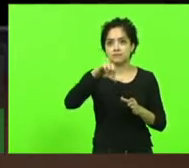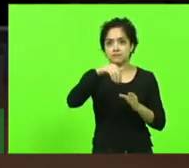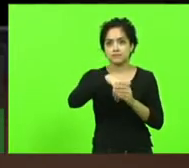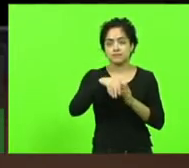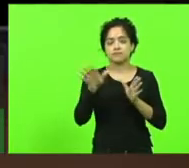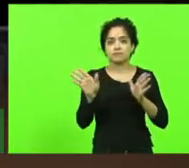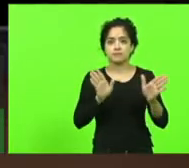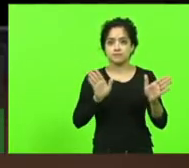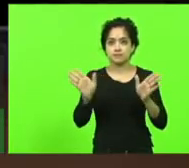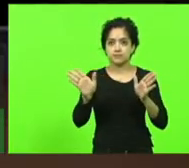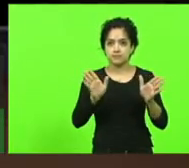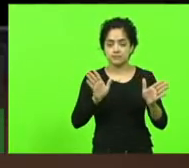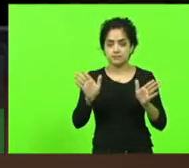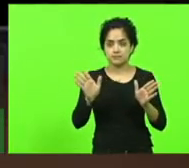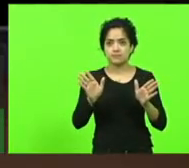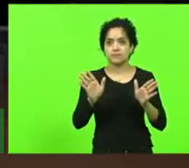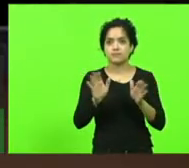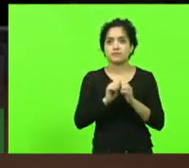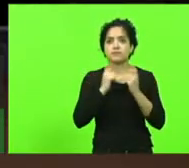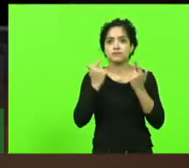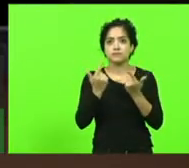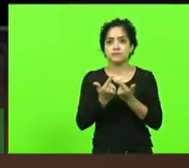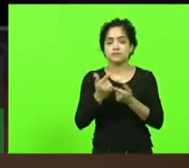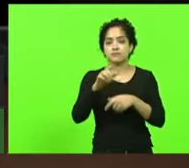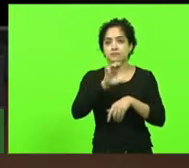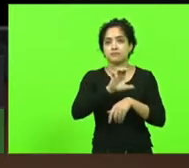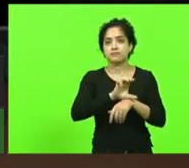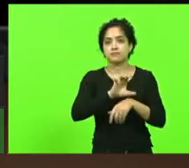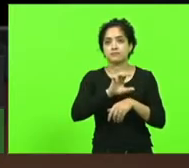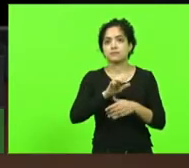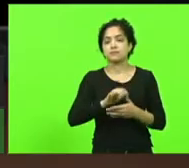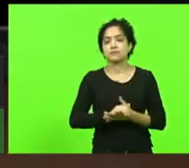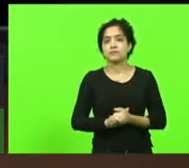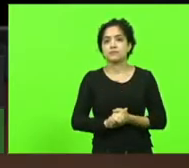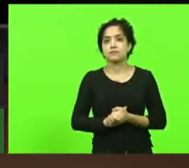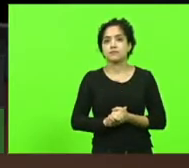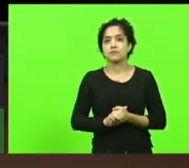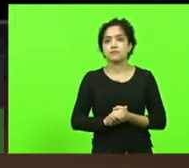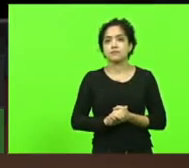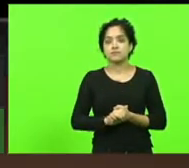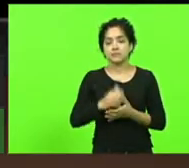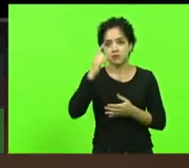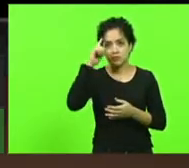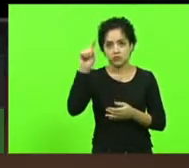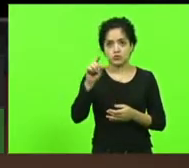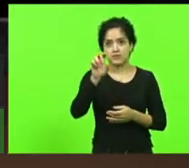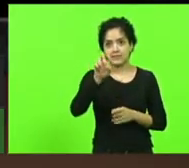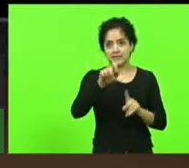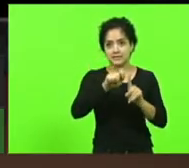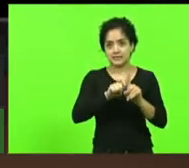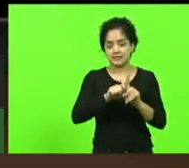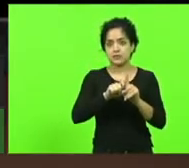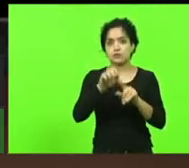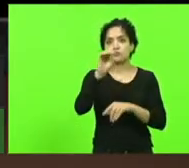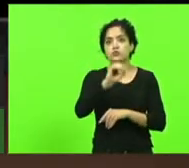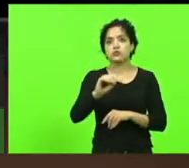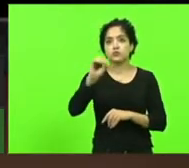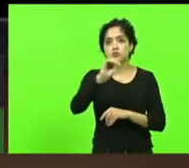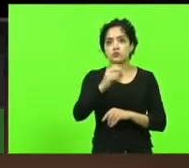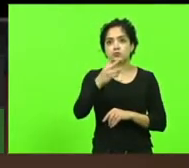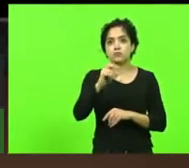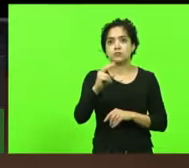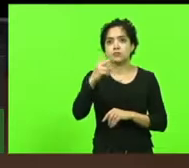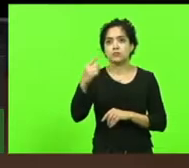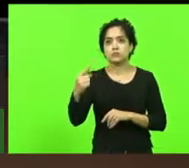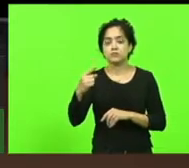19ª legislatura da Assembleia Legislativa do Estado de Santa Catarina, realizada no dia 5 de outubro de 2021, com a presidência dos